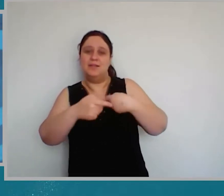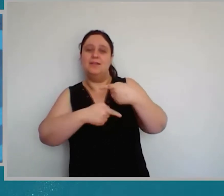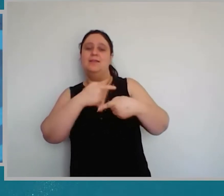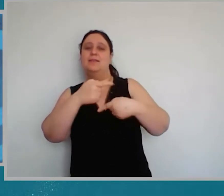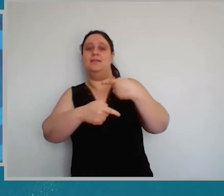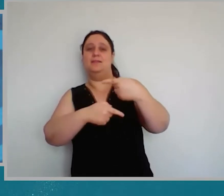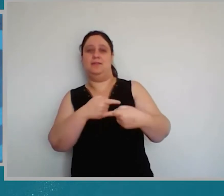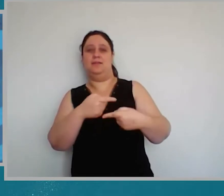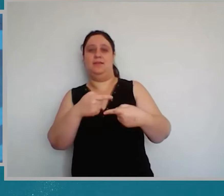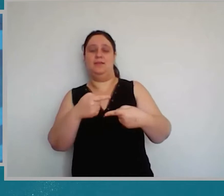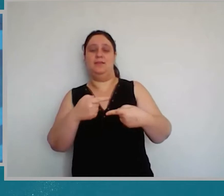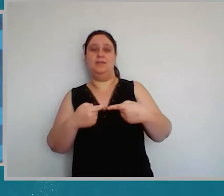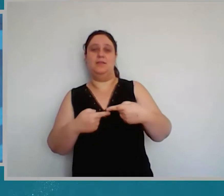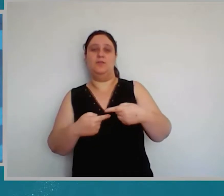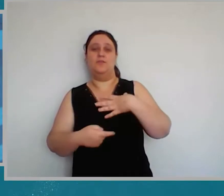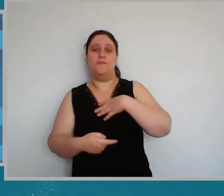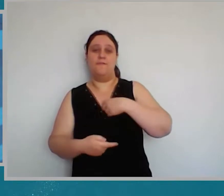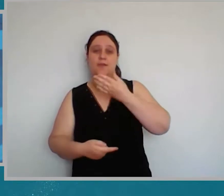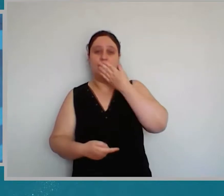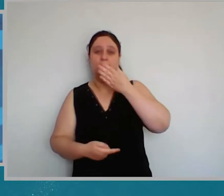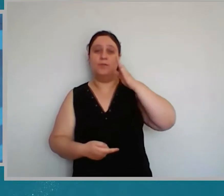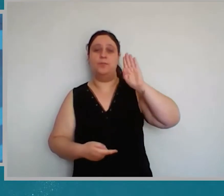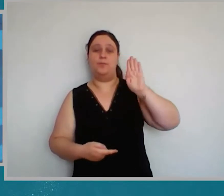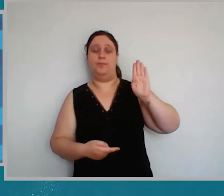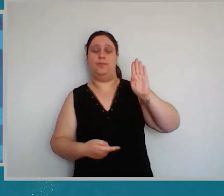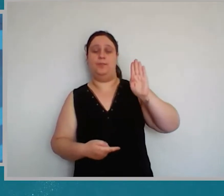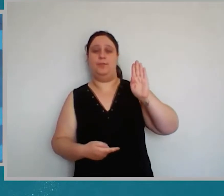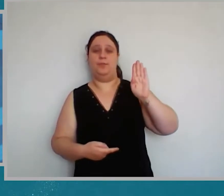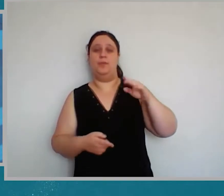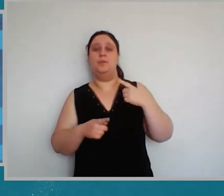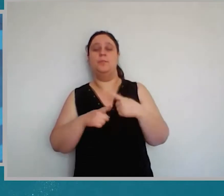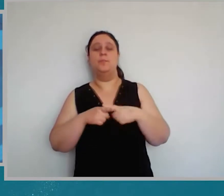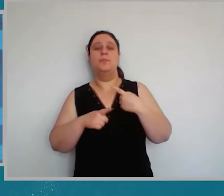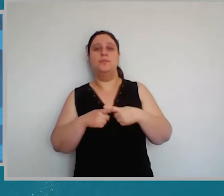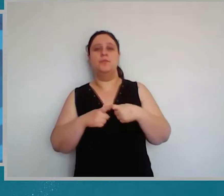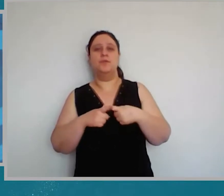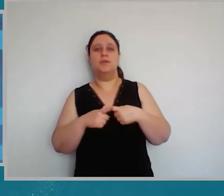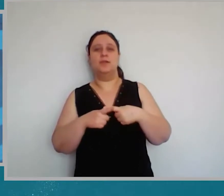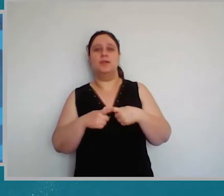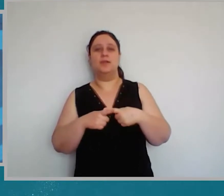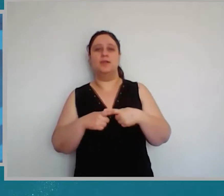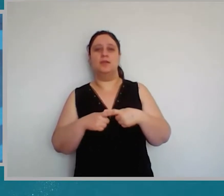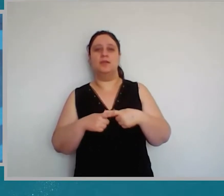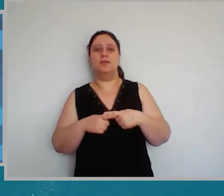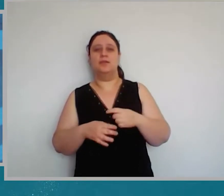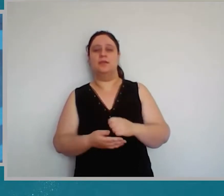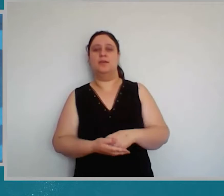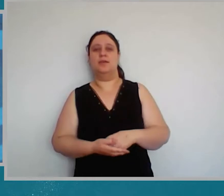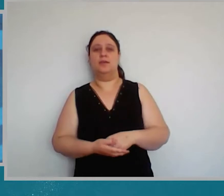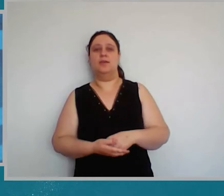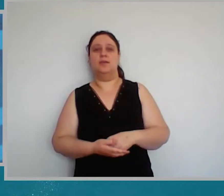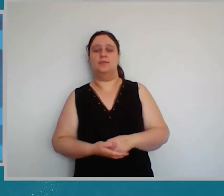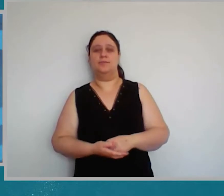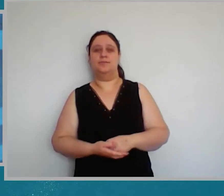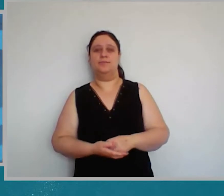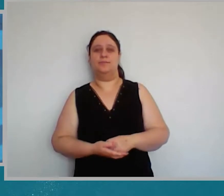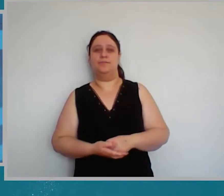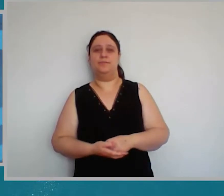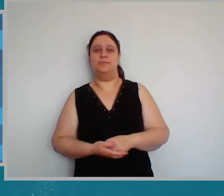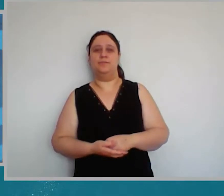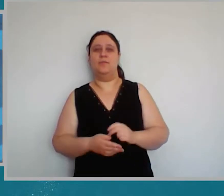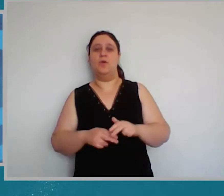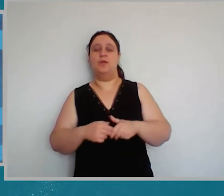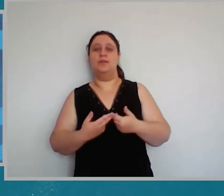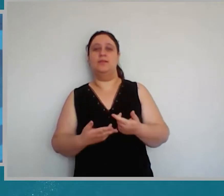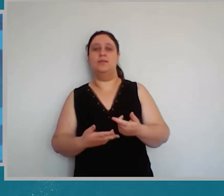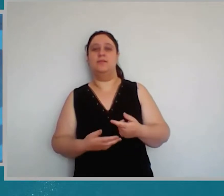da promessa. Porque a palavra da promessa é esta: e por esse tempo virei, e